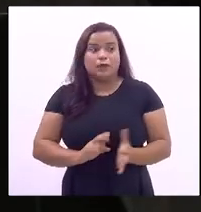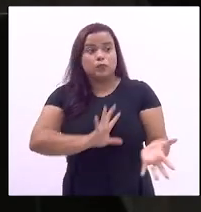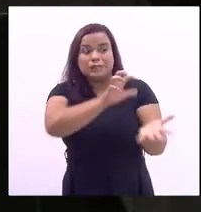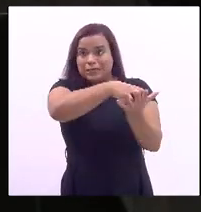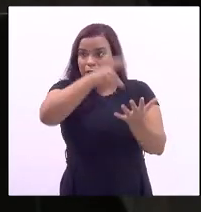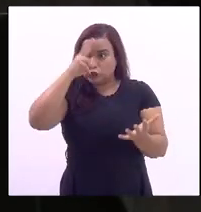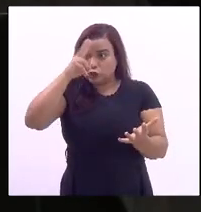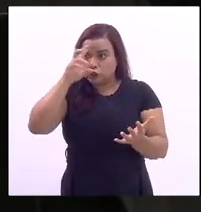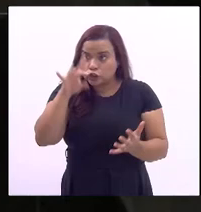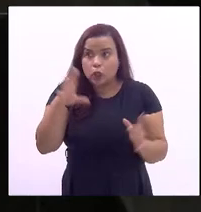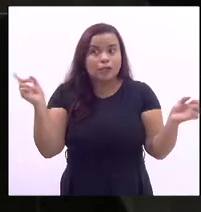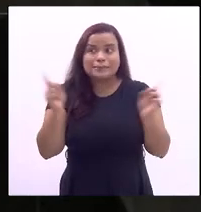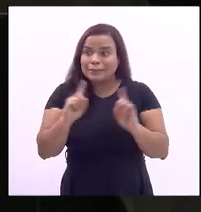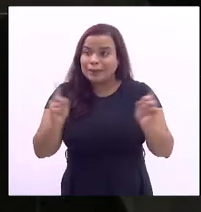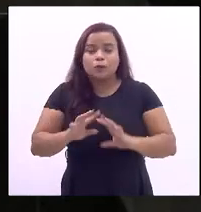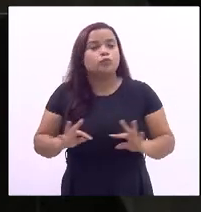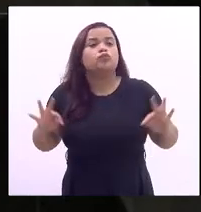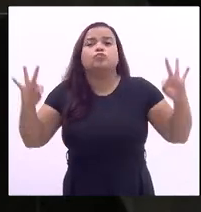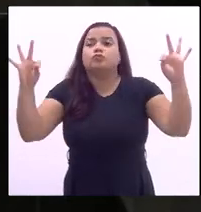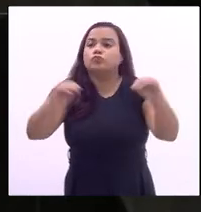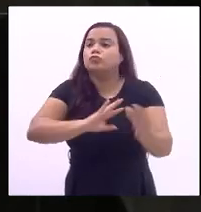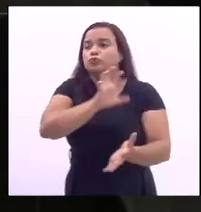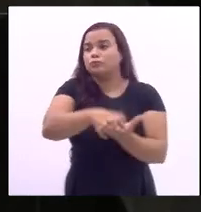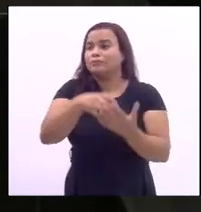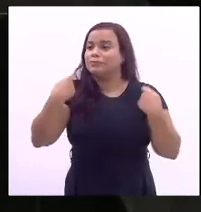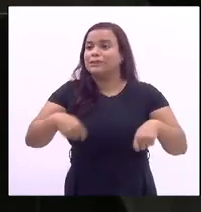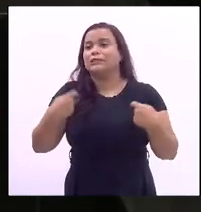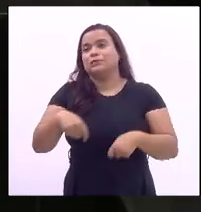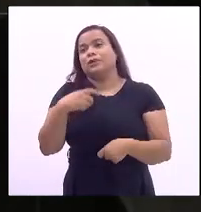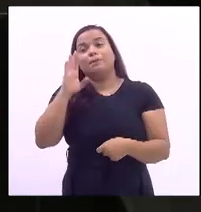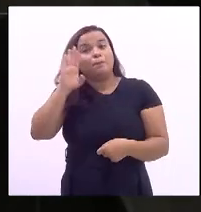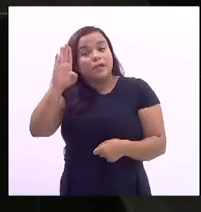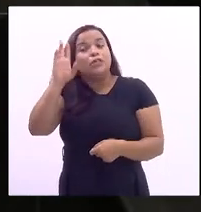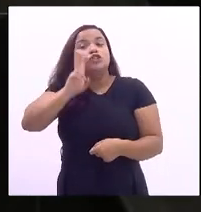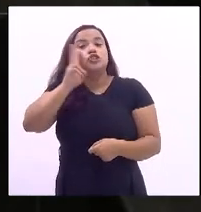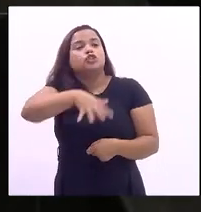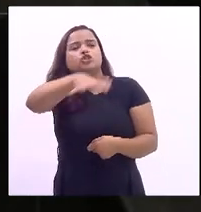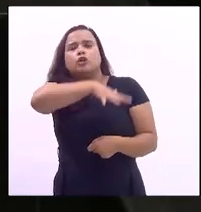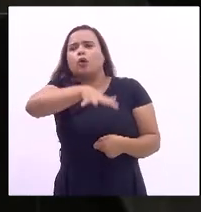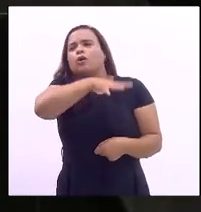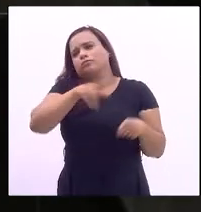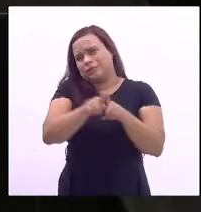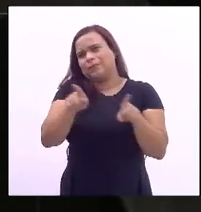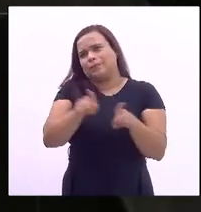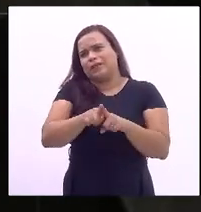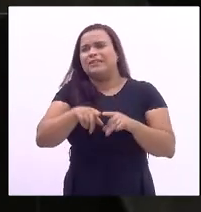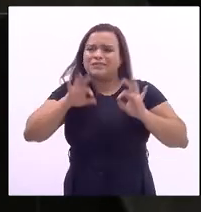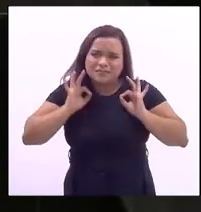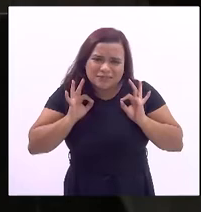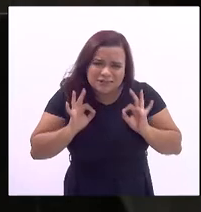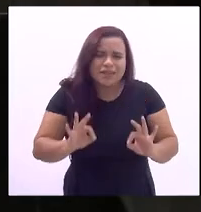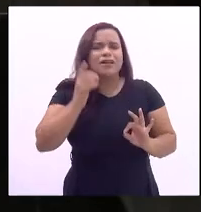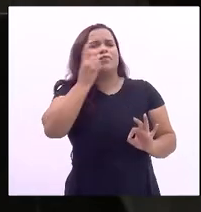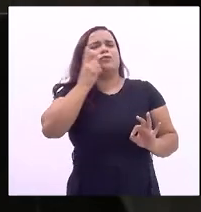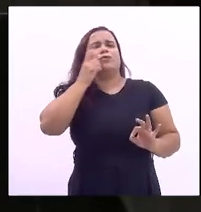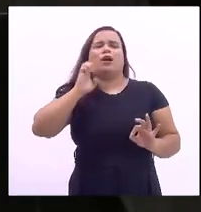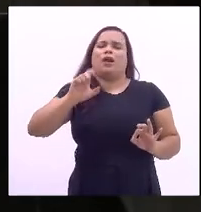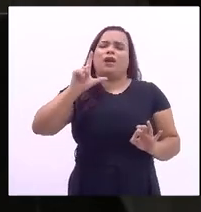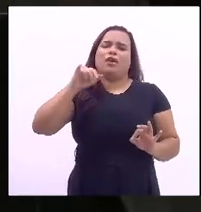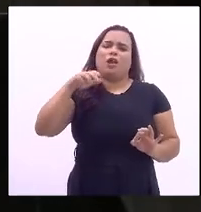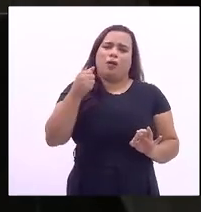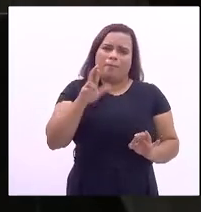histórico o centro como um todo mas principalmente o histórico e tem certeza Deputado era uma marca olho